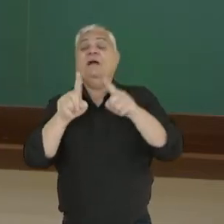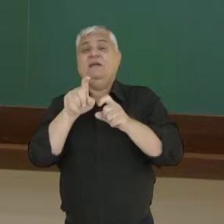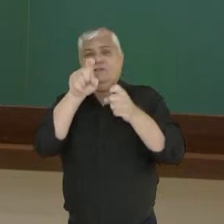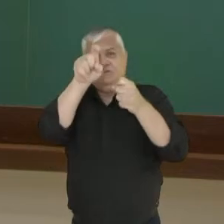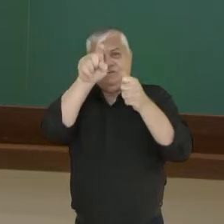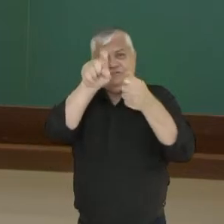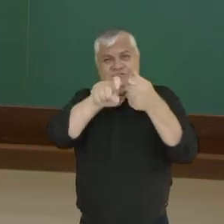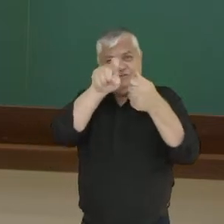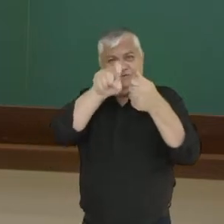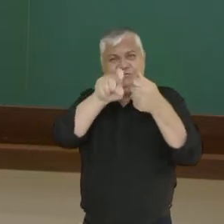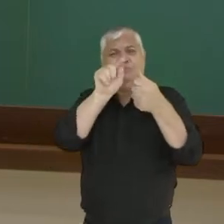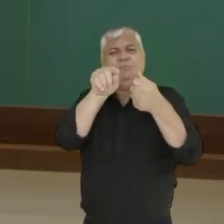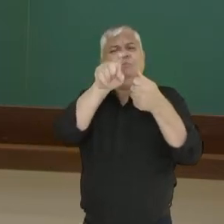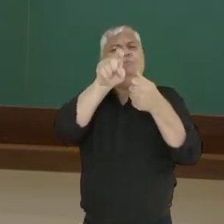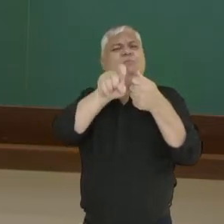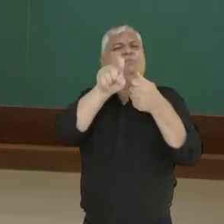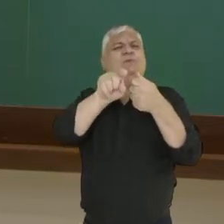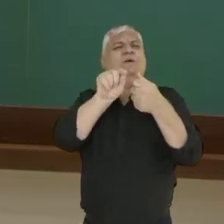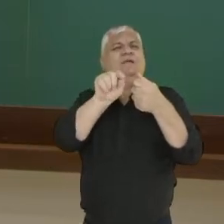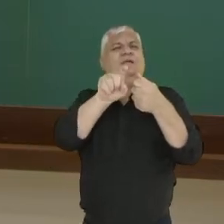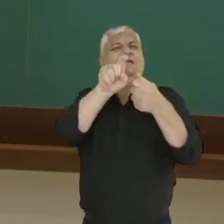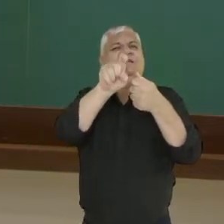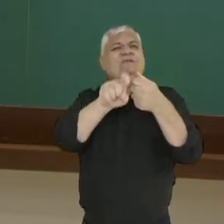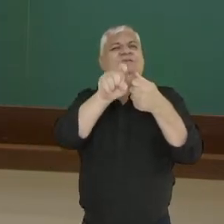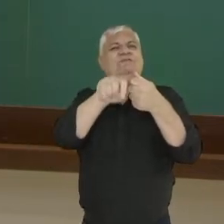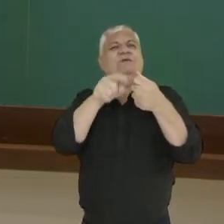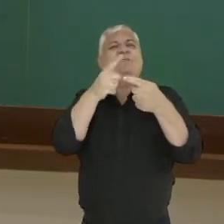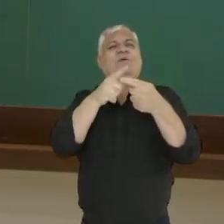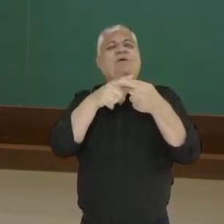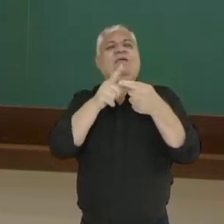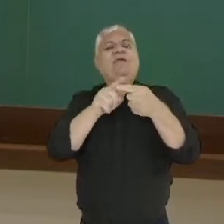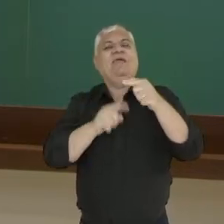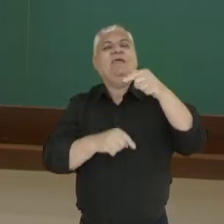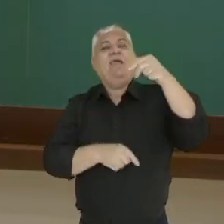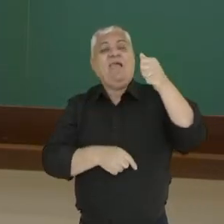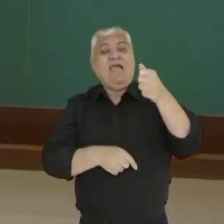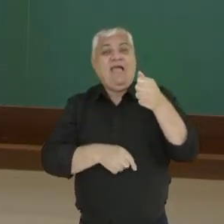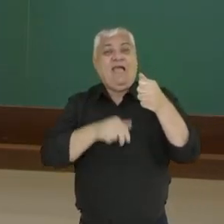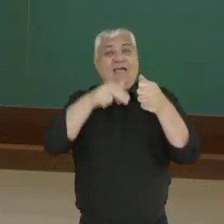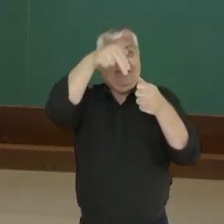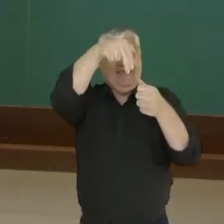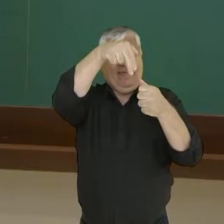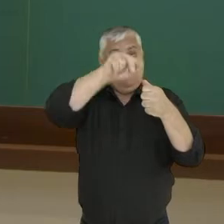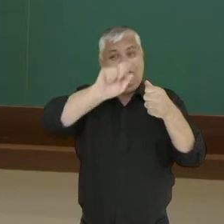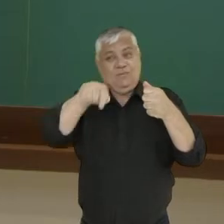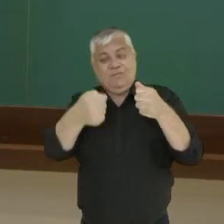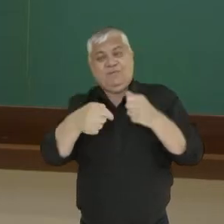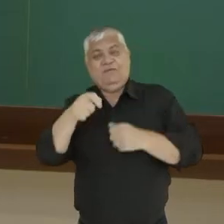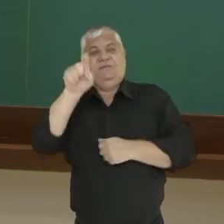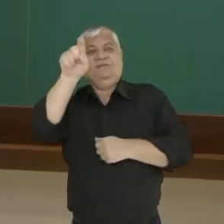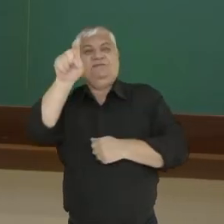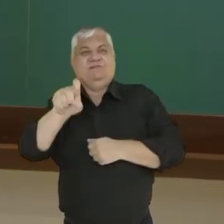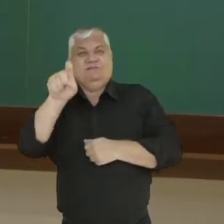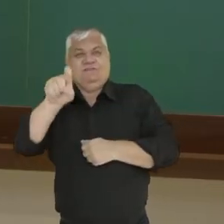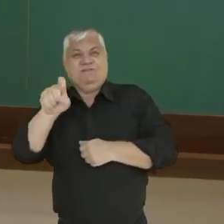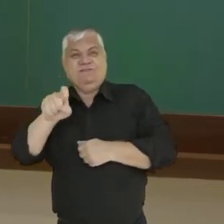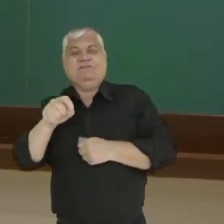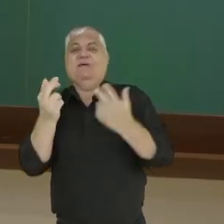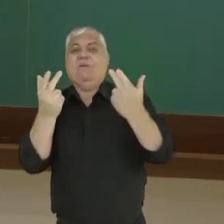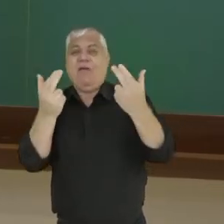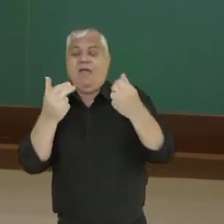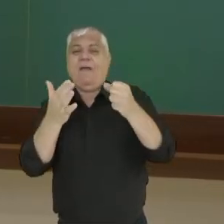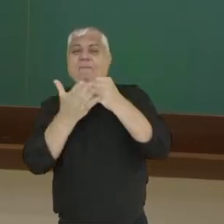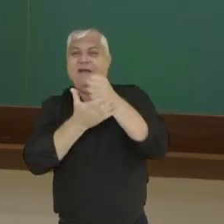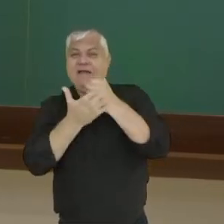pessoal, quem eu chamei de x? Eu chamei de x o log de n na base a. Então, eu tenho que a minha